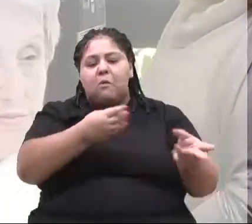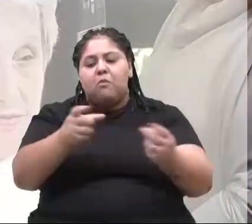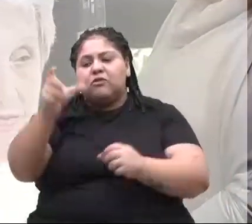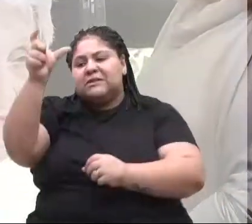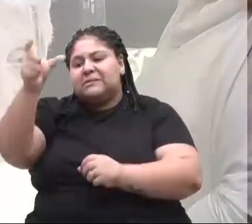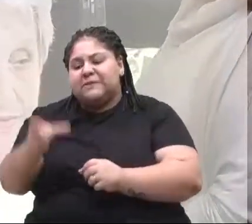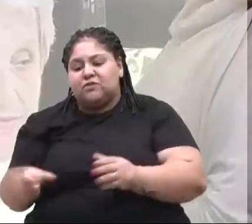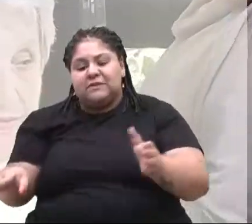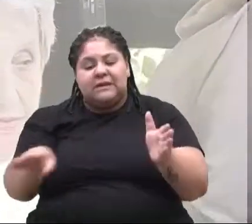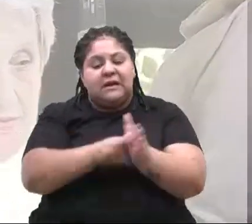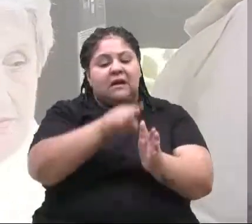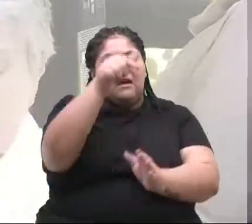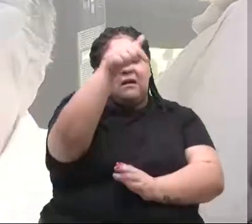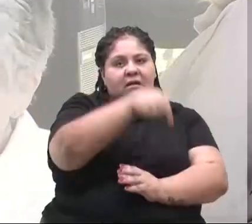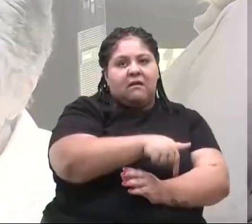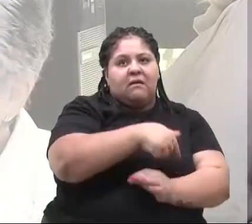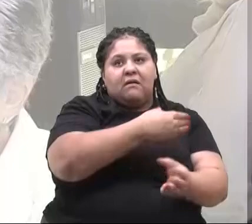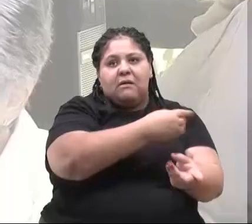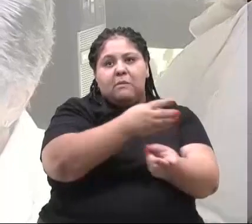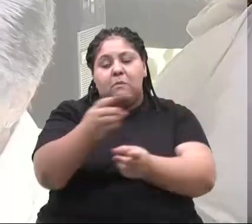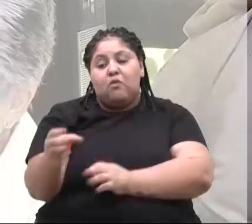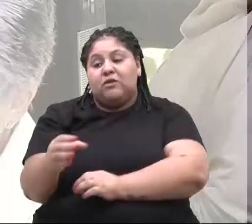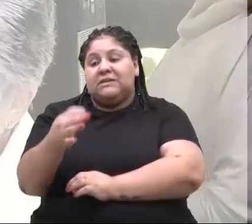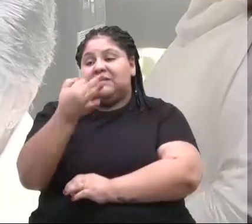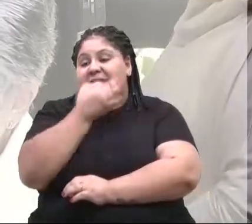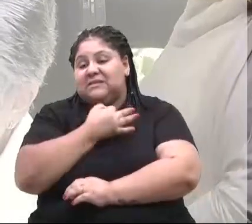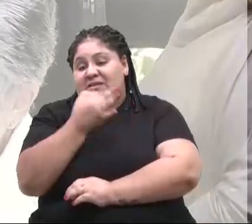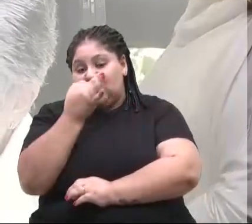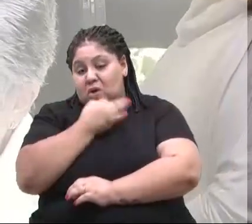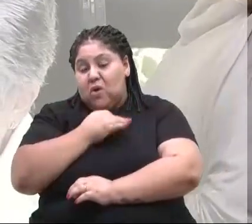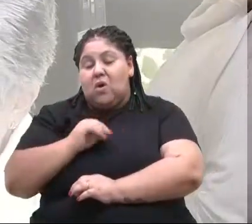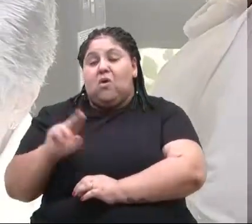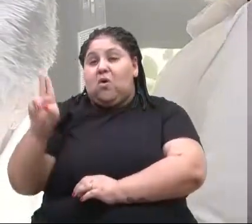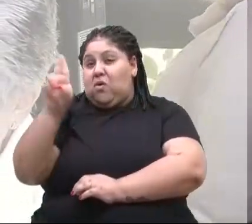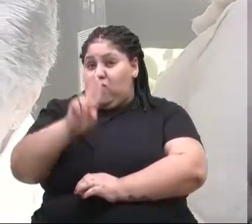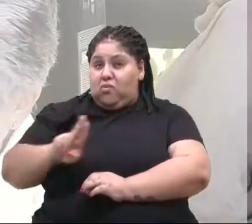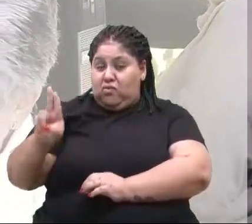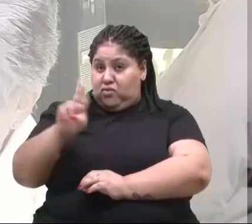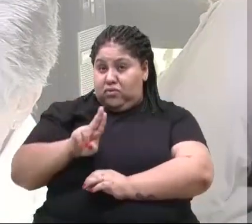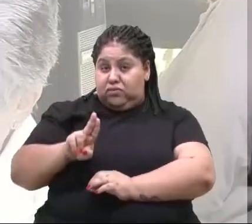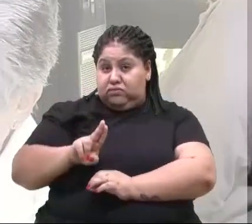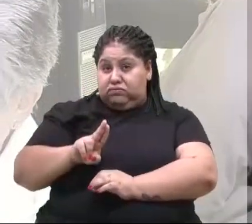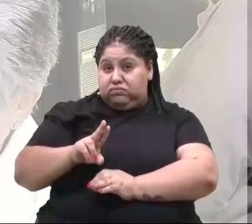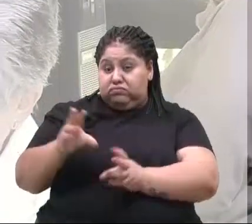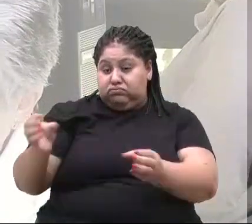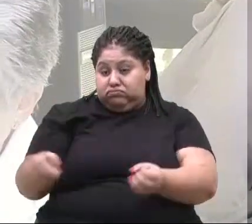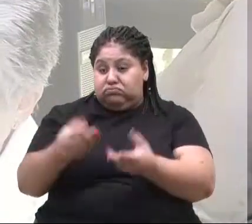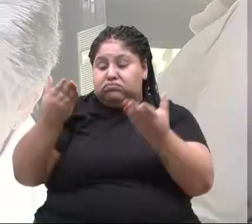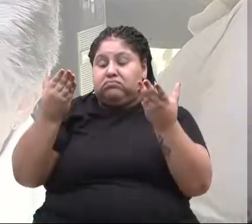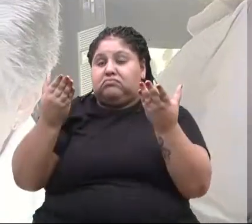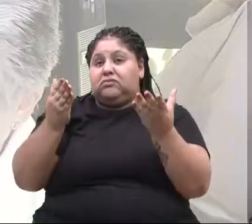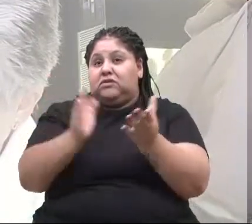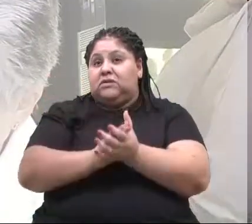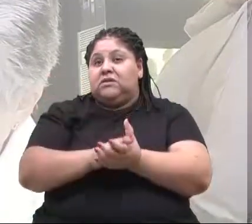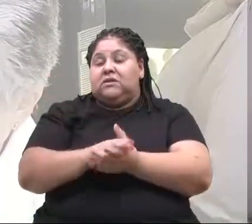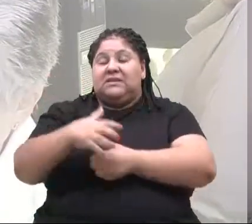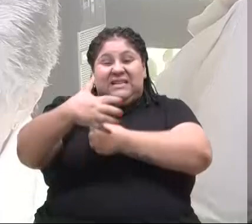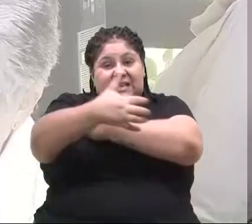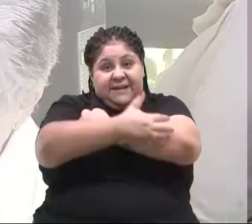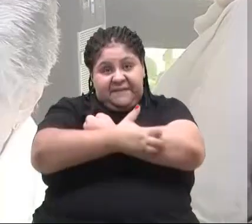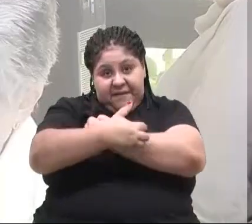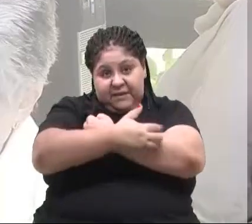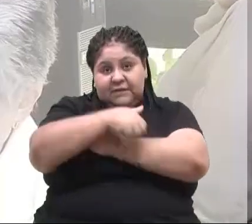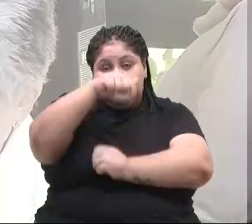gente de fora, que muitos caxienses usufruam dessa festa, que as periferias